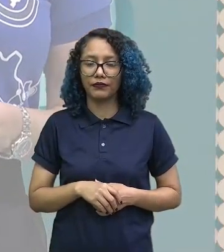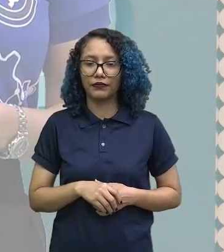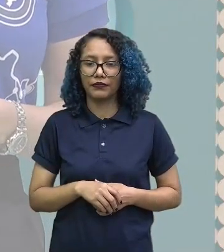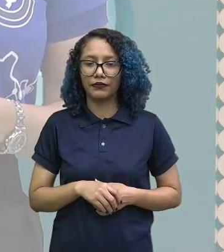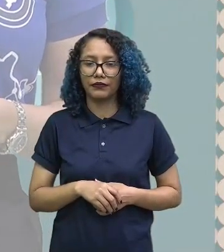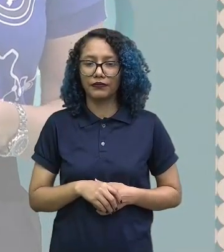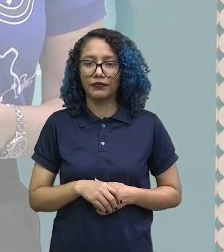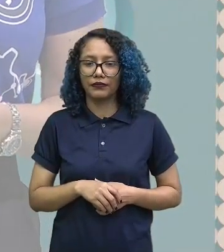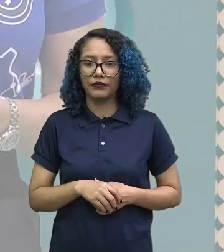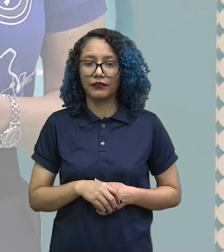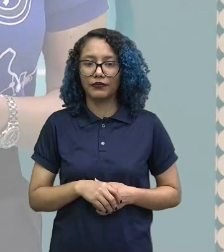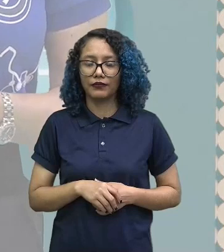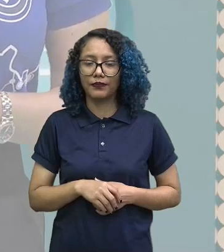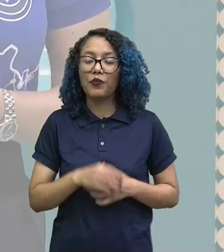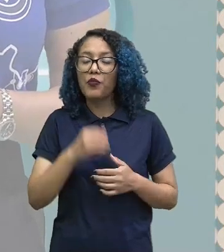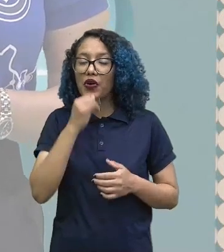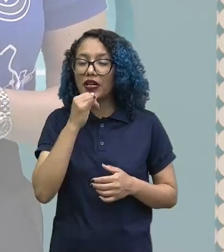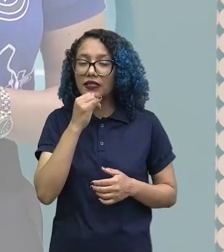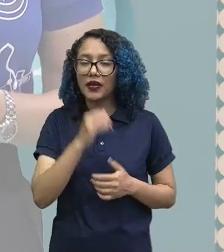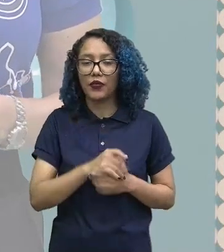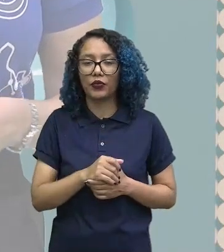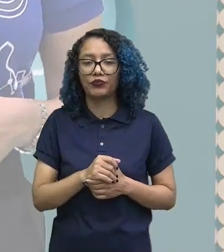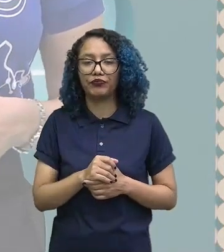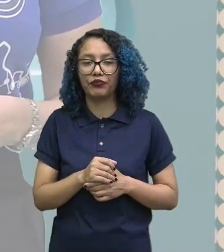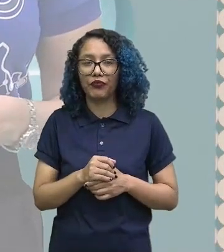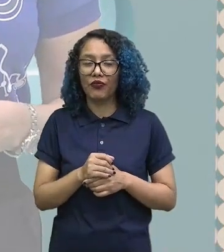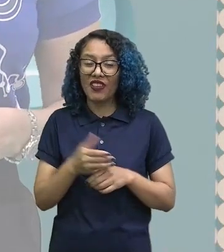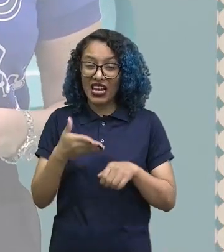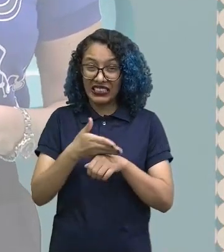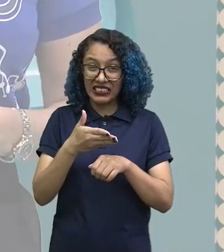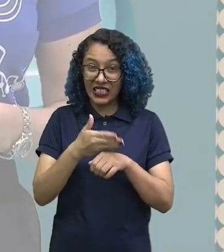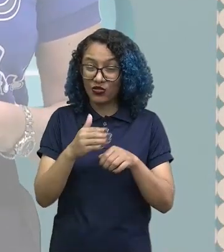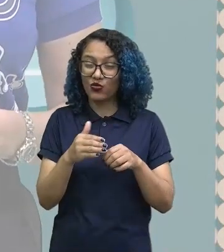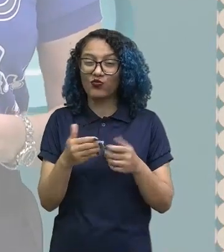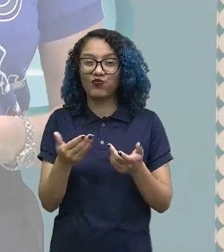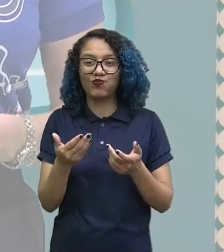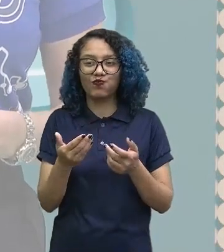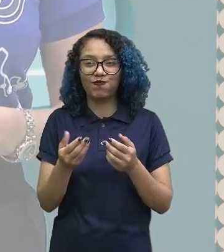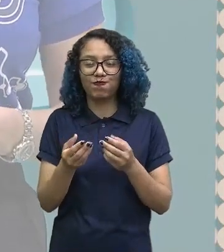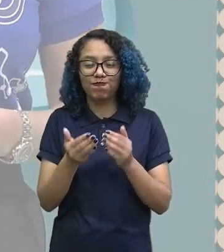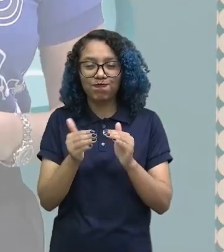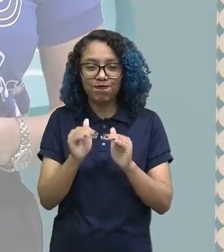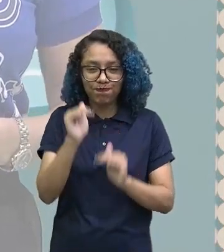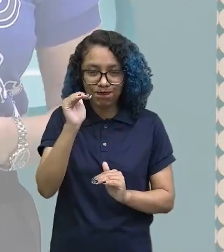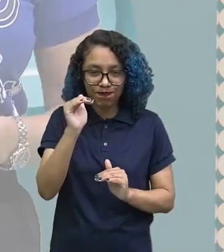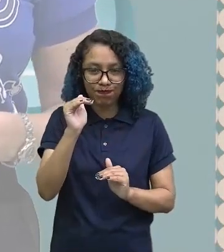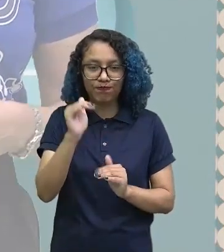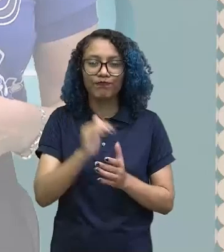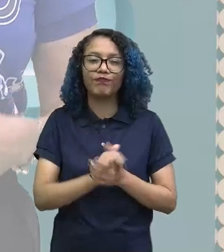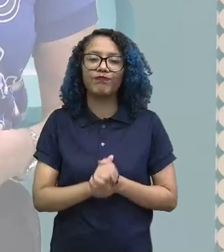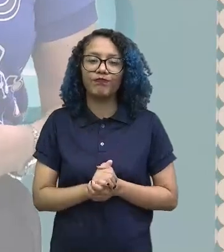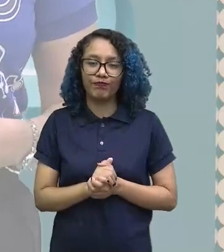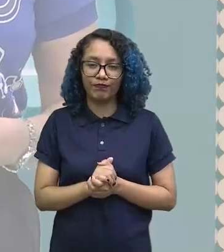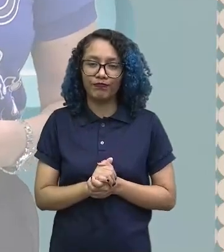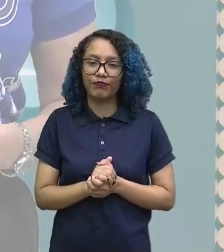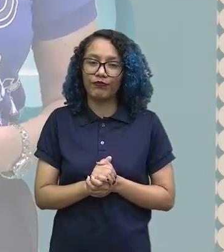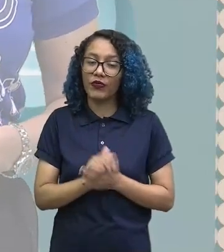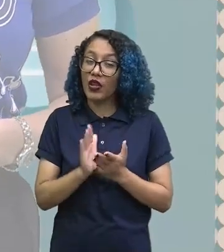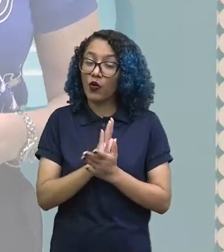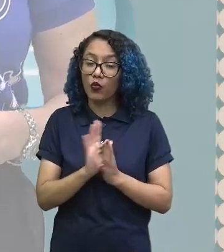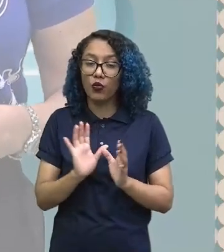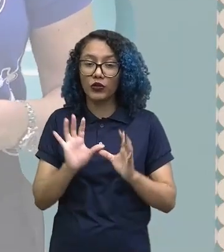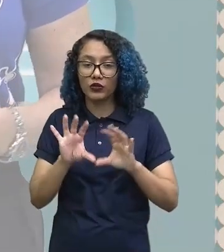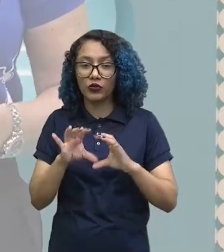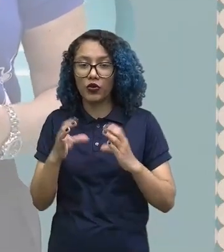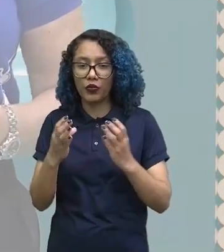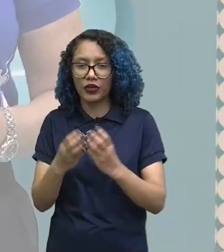Então, primeiramente, é desigualdade de acesso. O acesso às práticas corporais é desigual em algumas